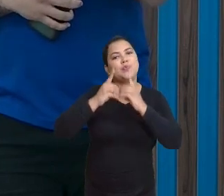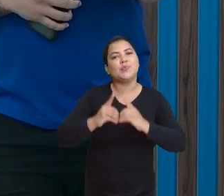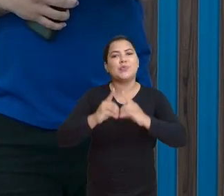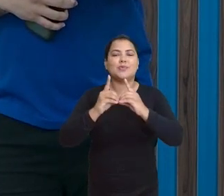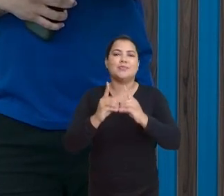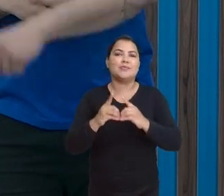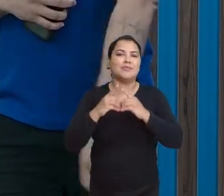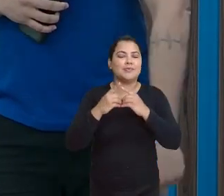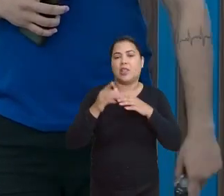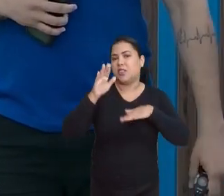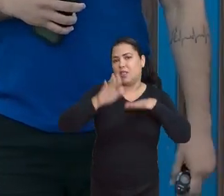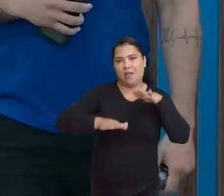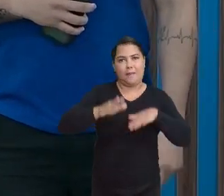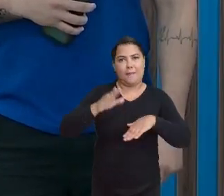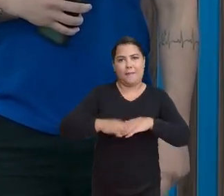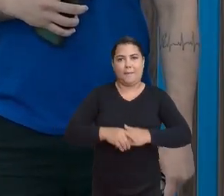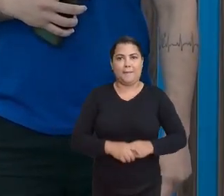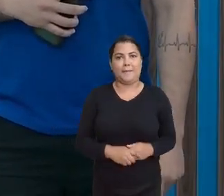gente...